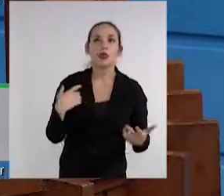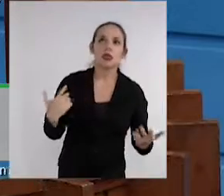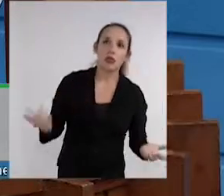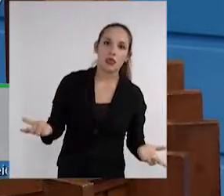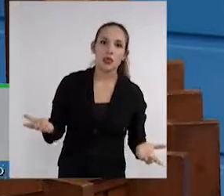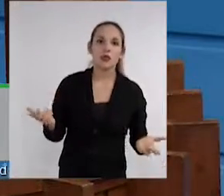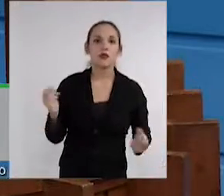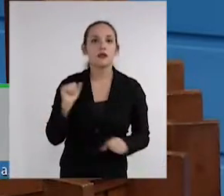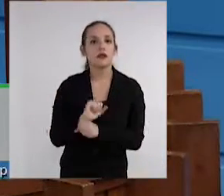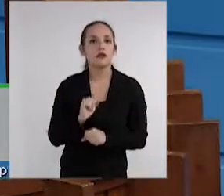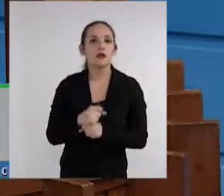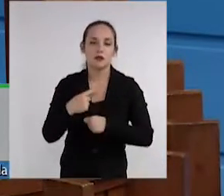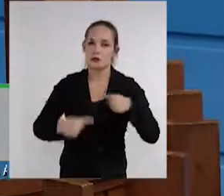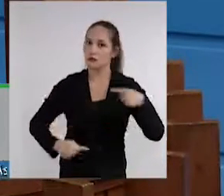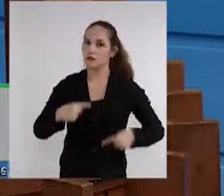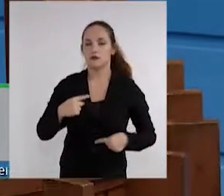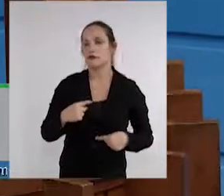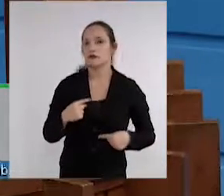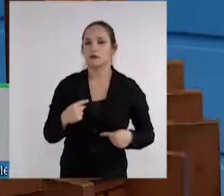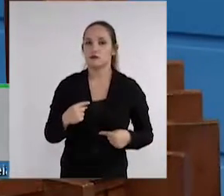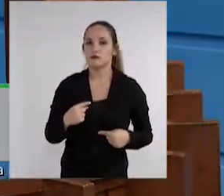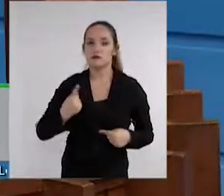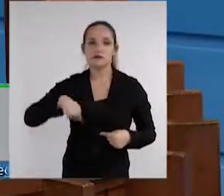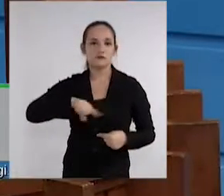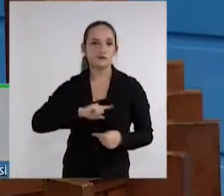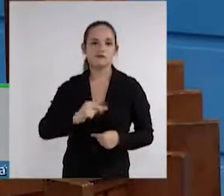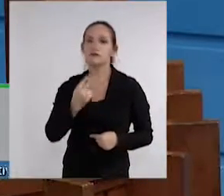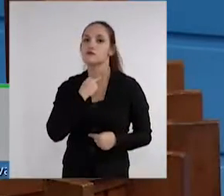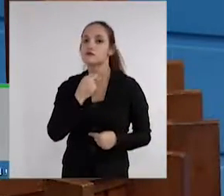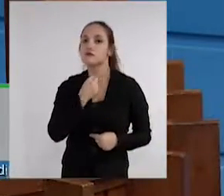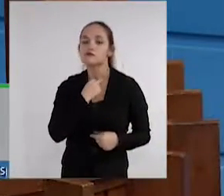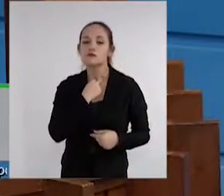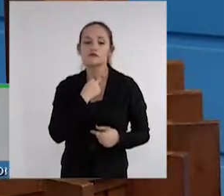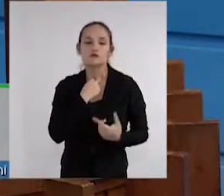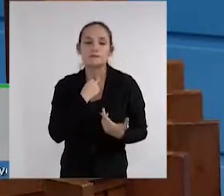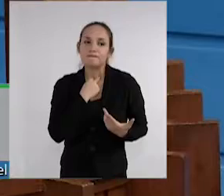à margem dessa discussão. Nós não podemos ficar